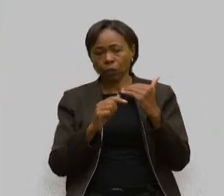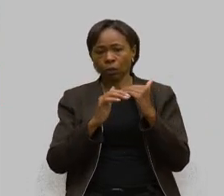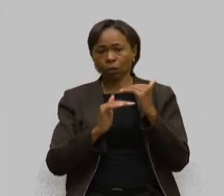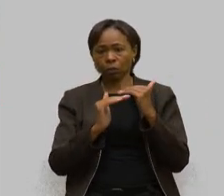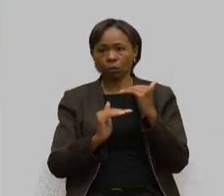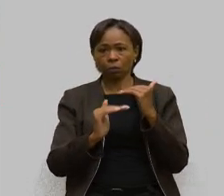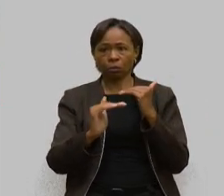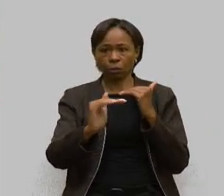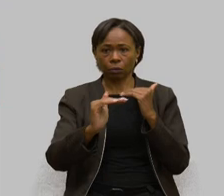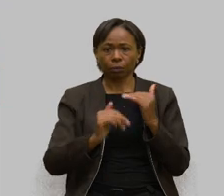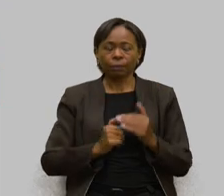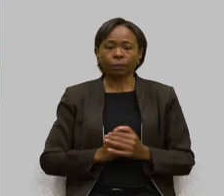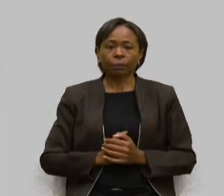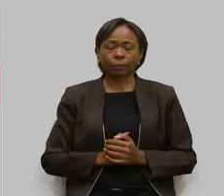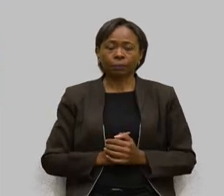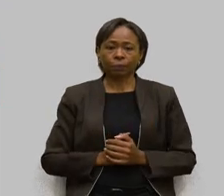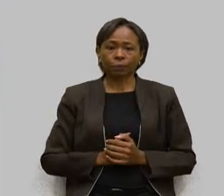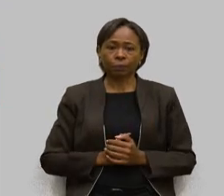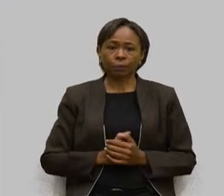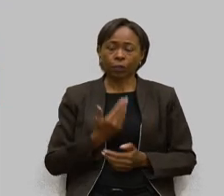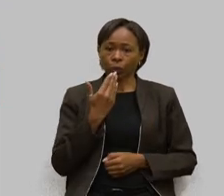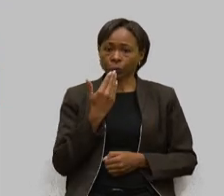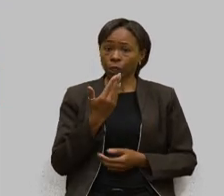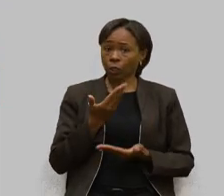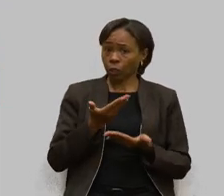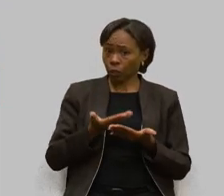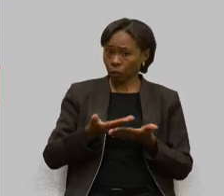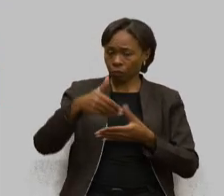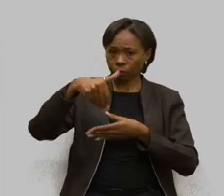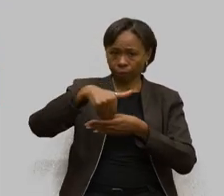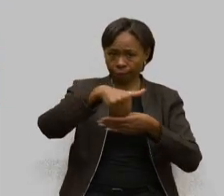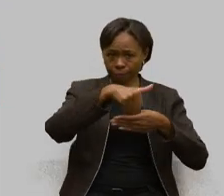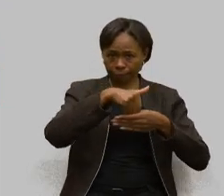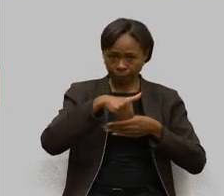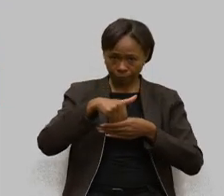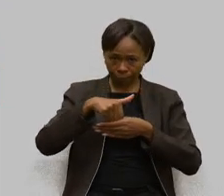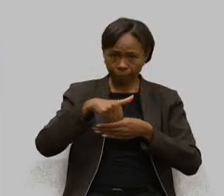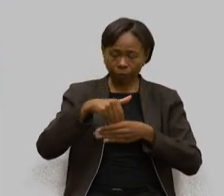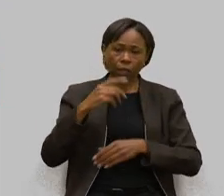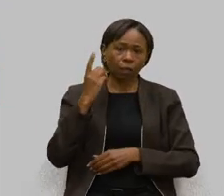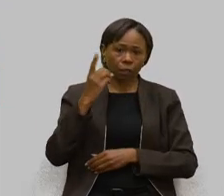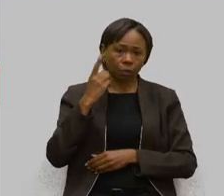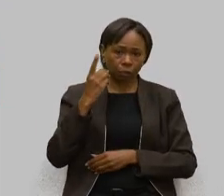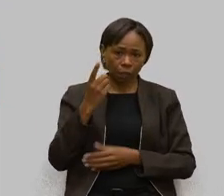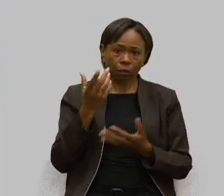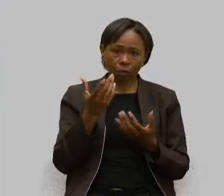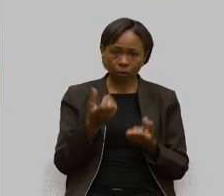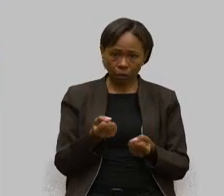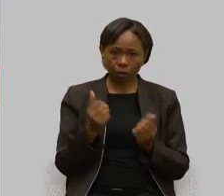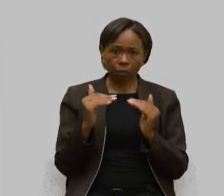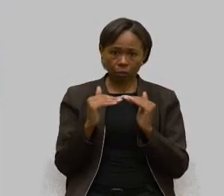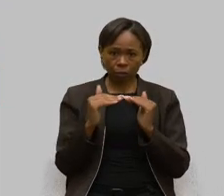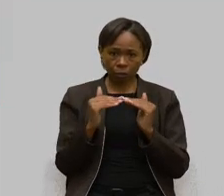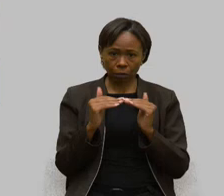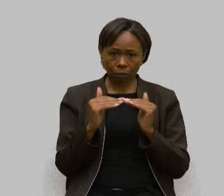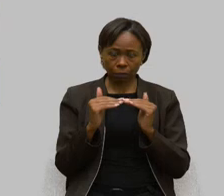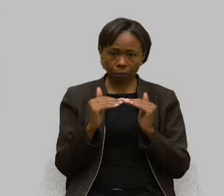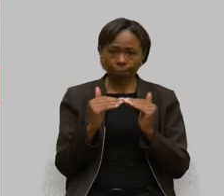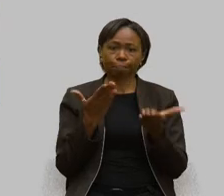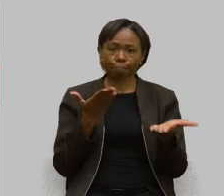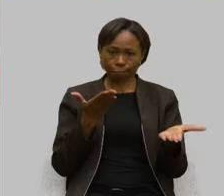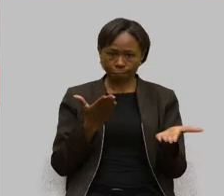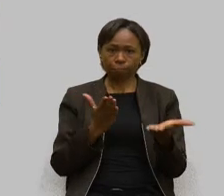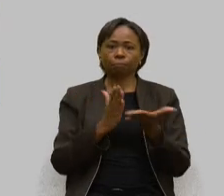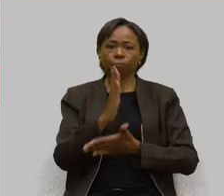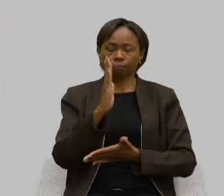neurodesenvolvimento em votação requerimento os deputados que o aprovam permaneçam como se encontram aprovado